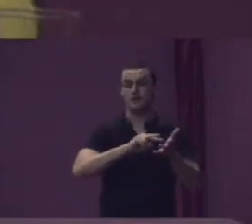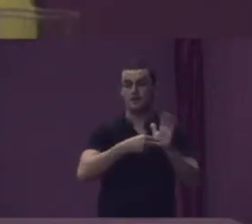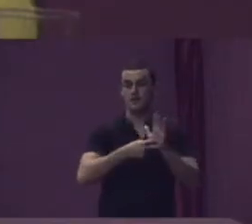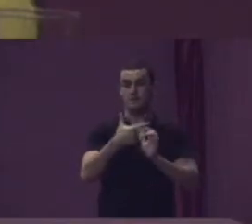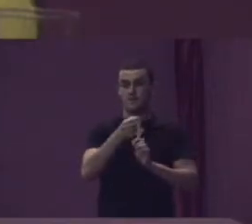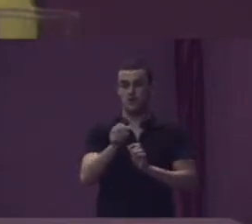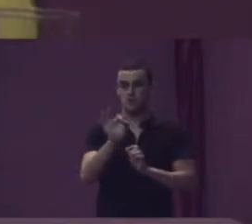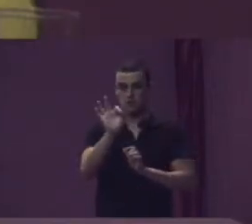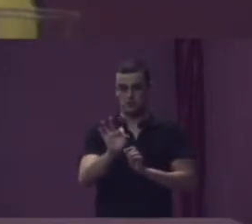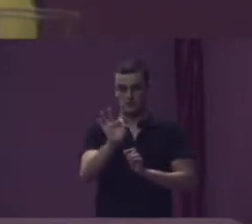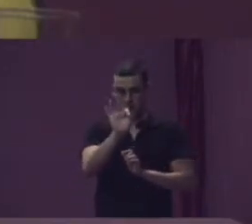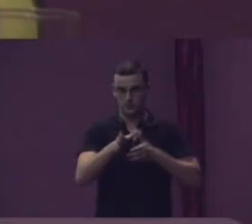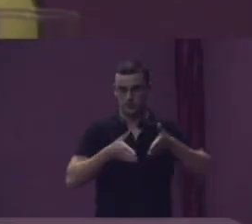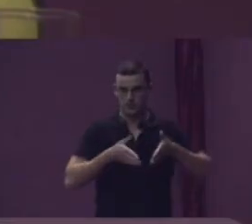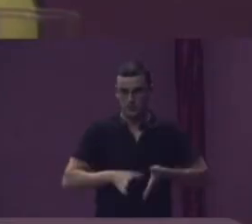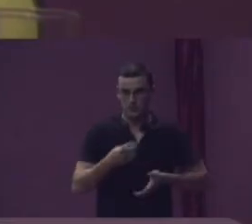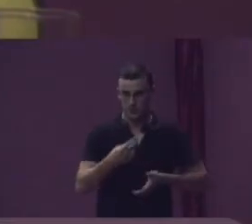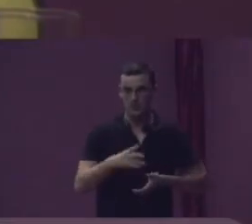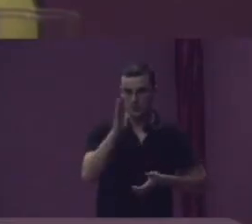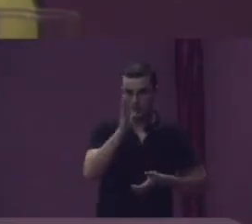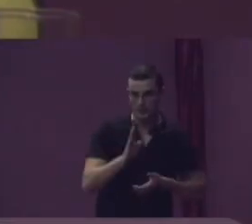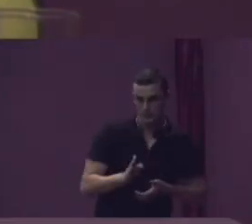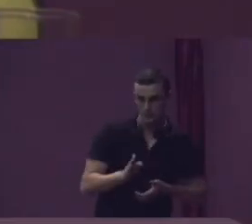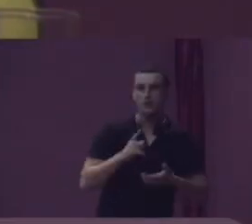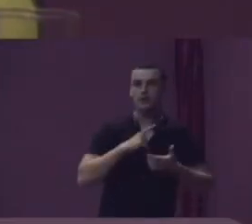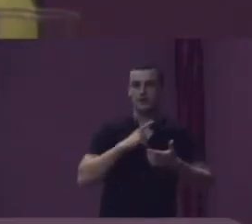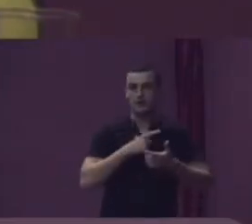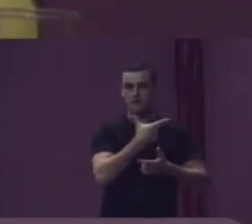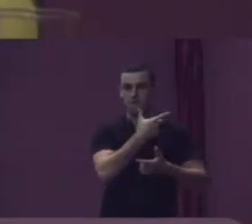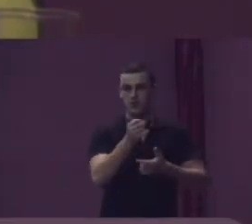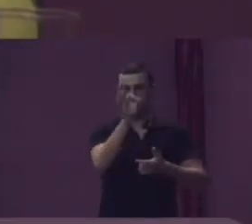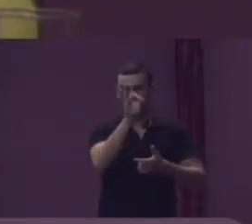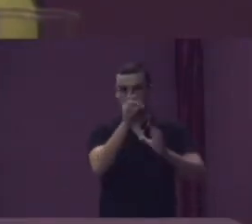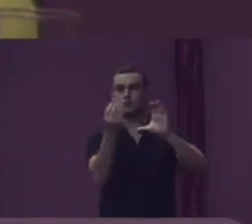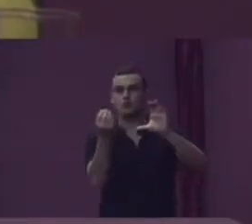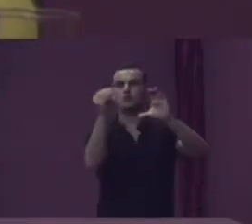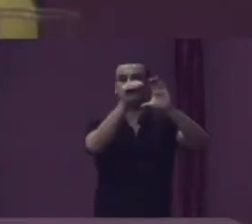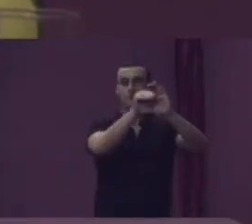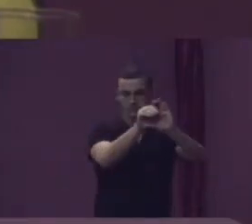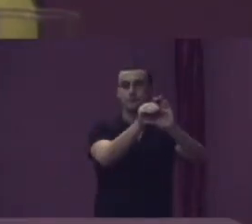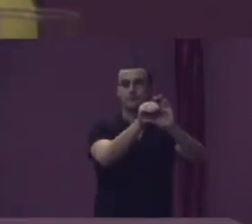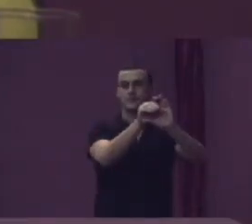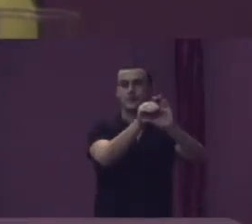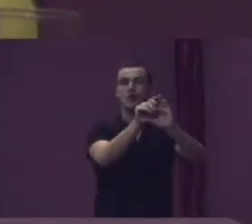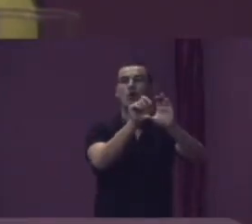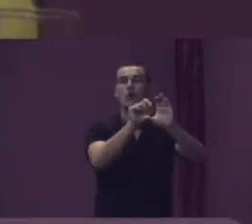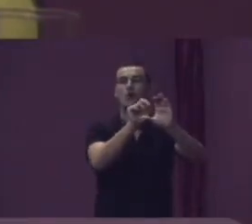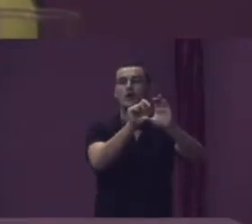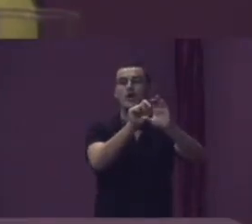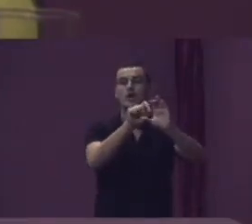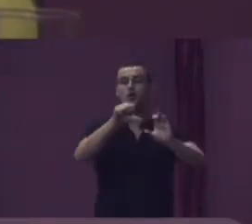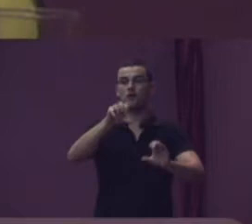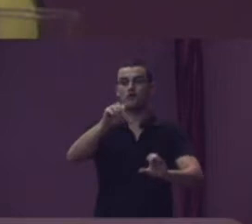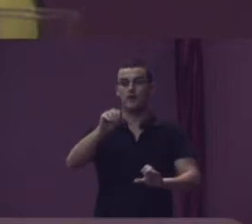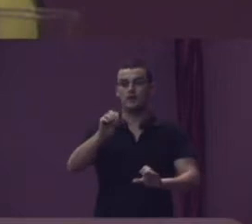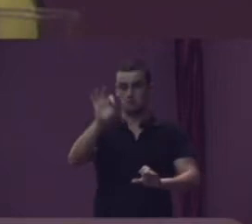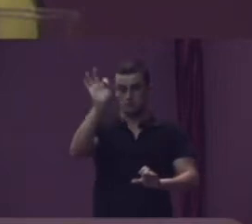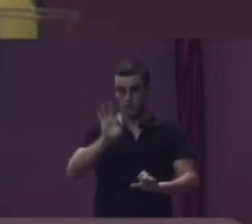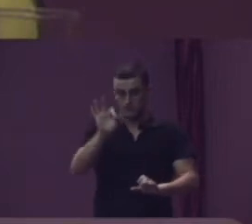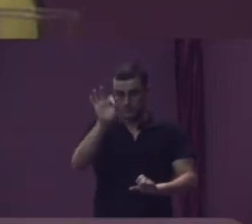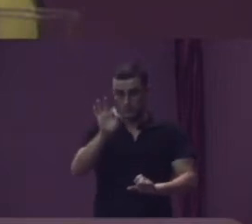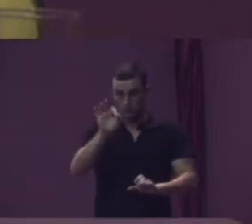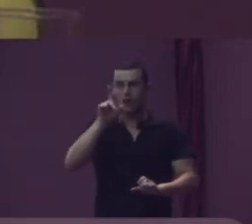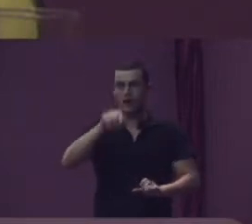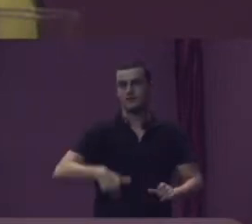acontece os 20% do nascimento, e dentro desses nascimentos, quase 90% deles são de cesarianas.